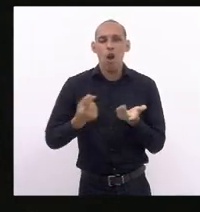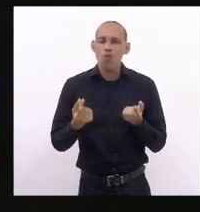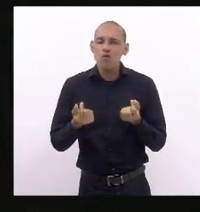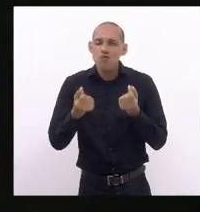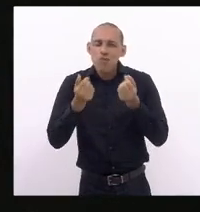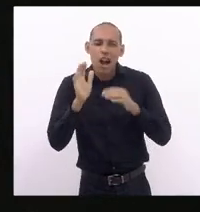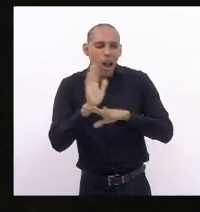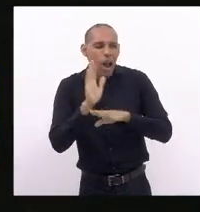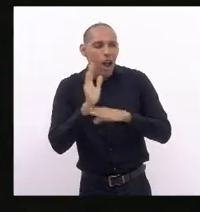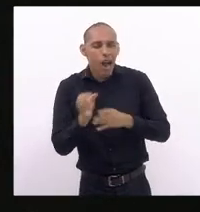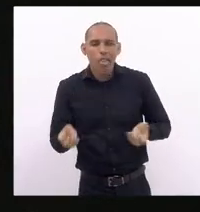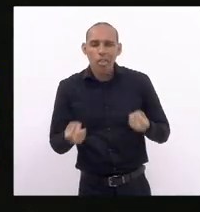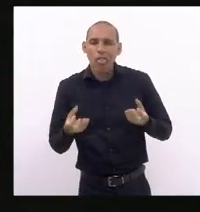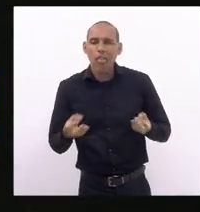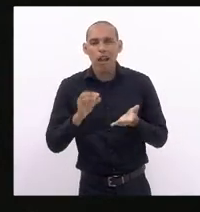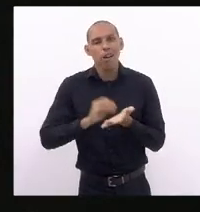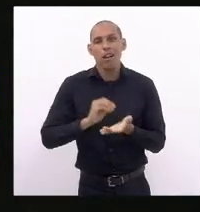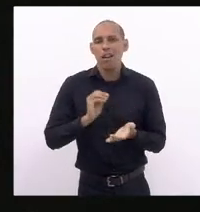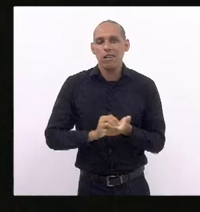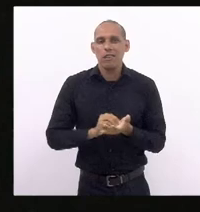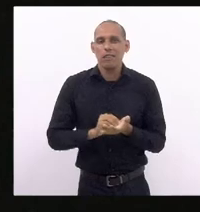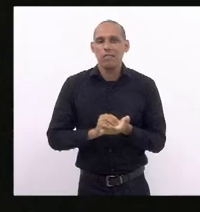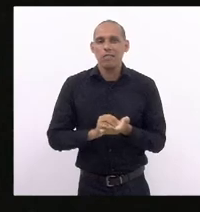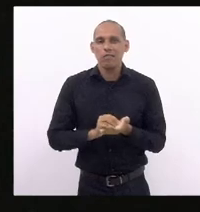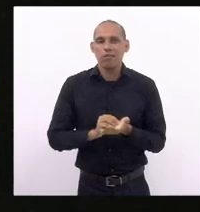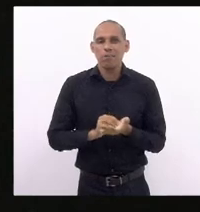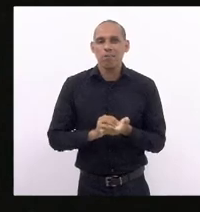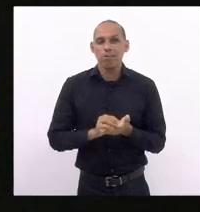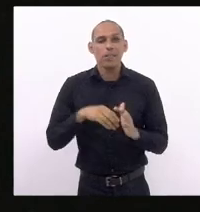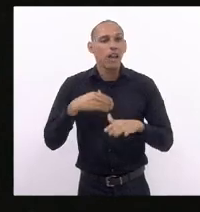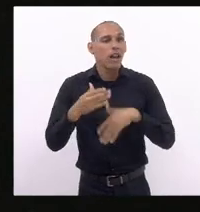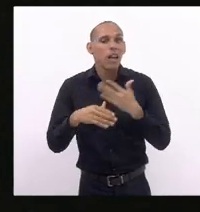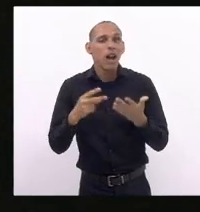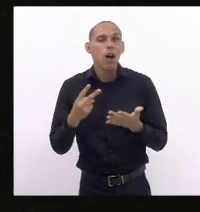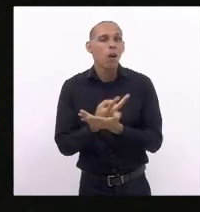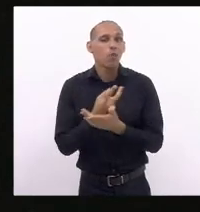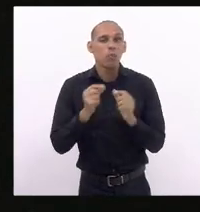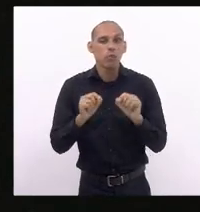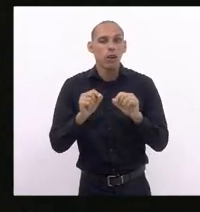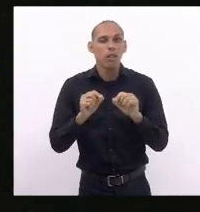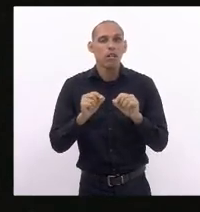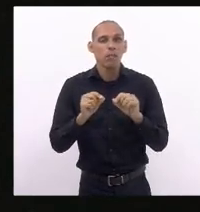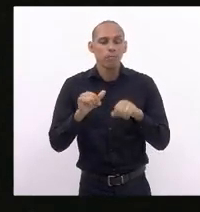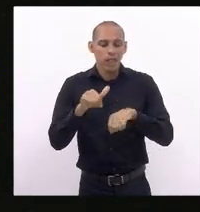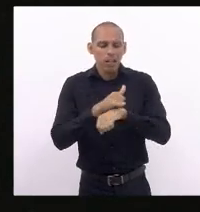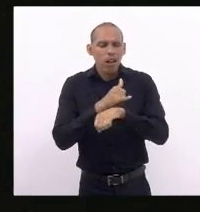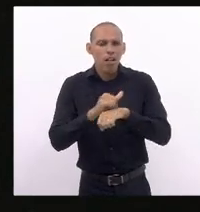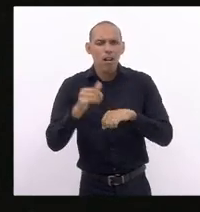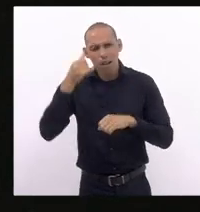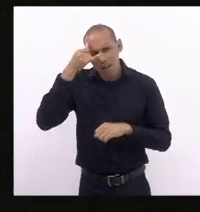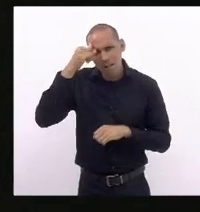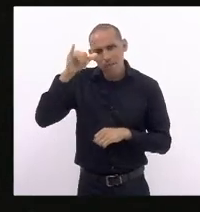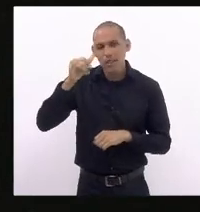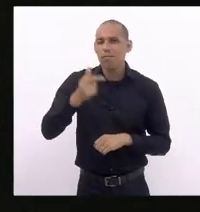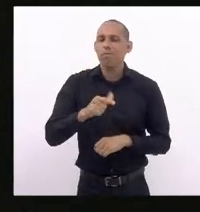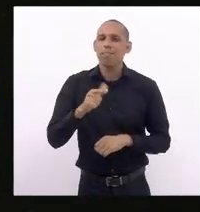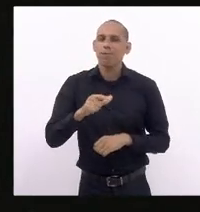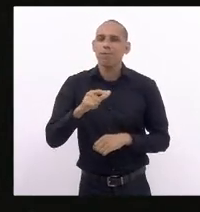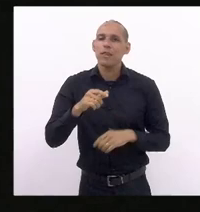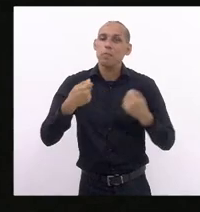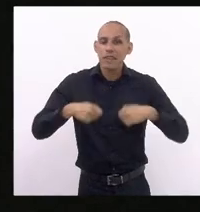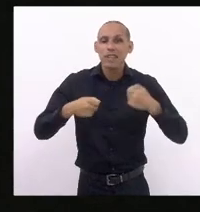que, sem dúvida nenhuma, contribui para criar estratégias preventivas que possam